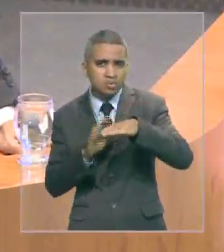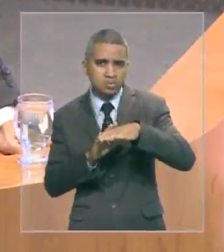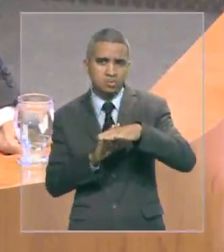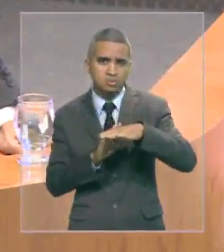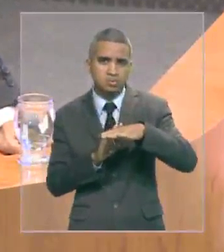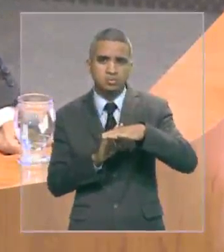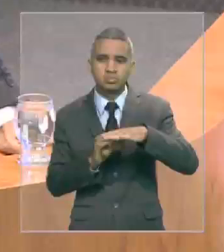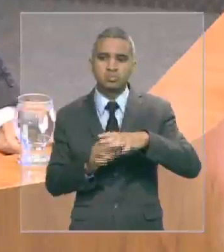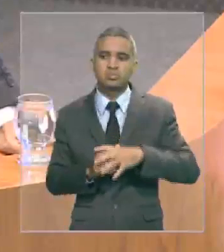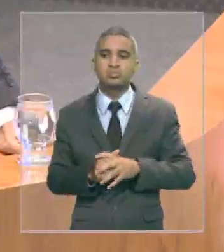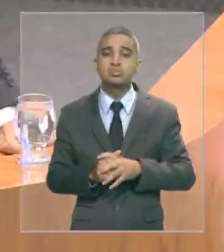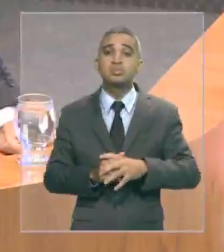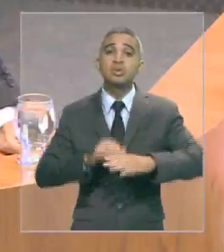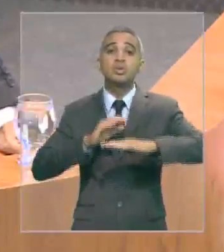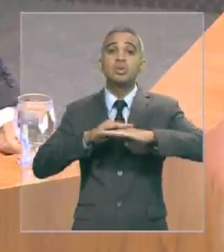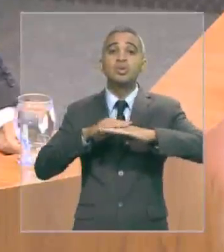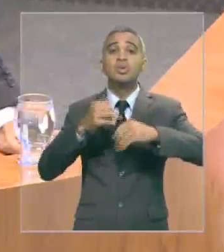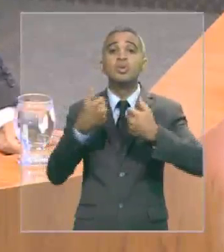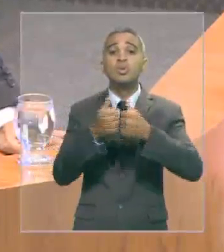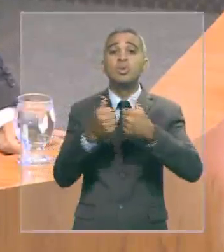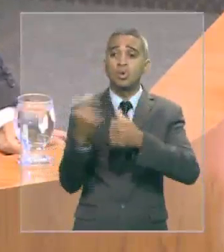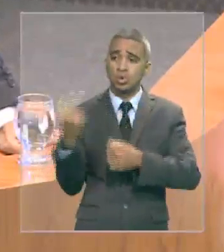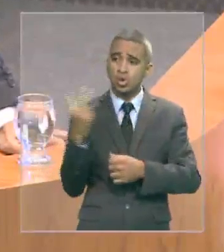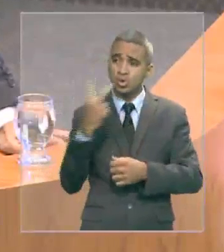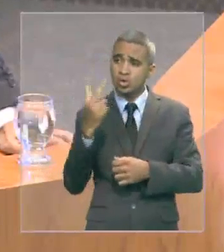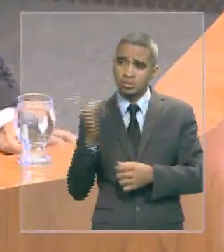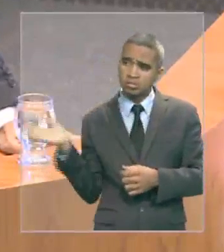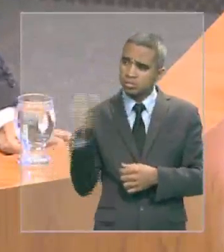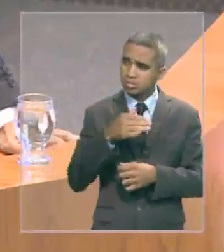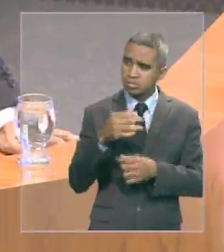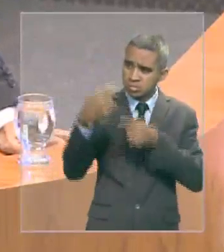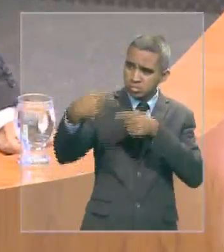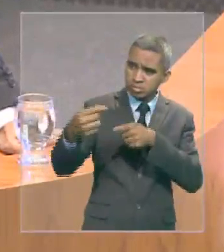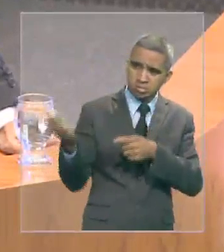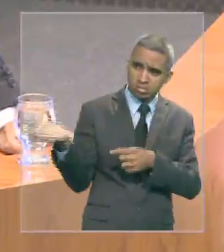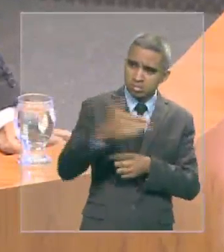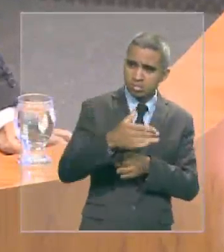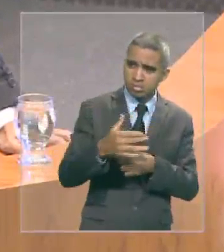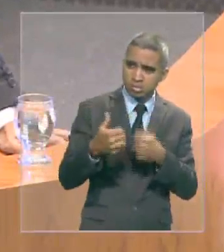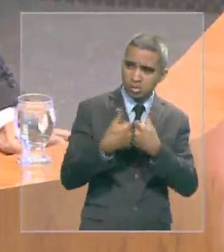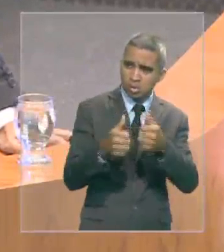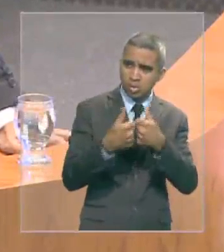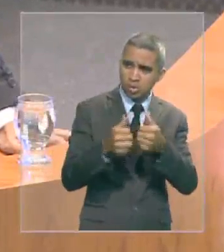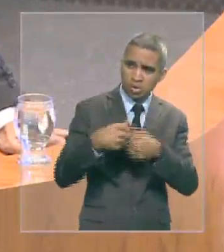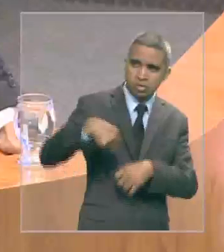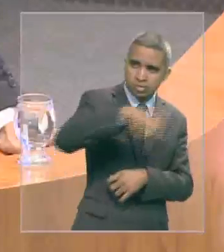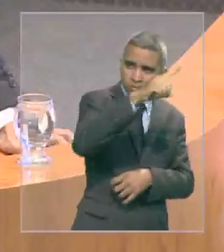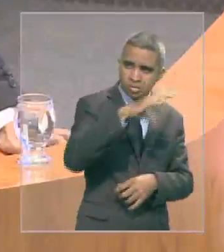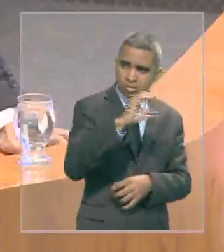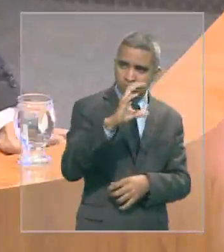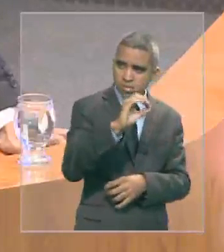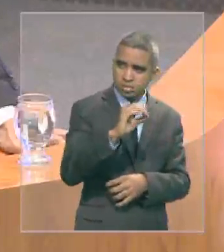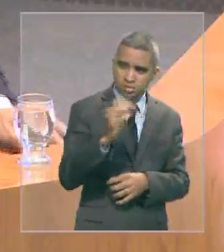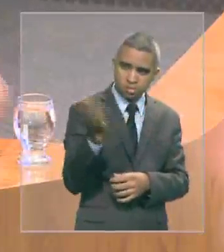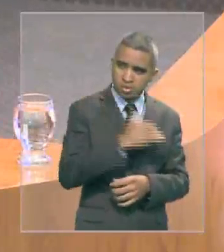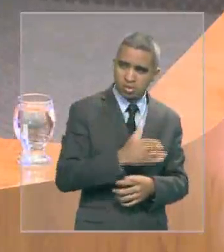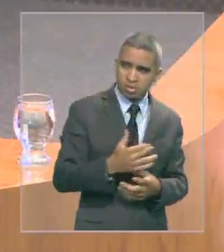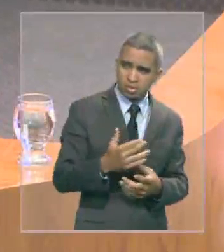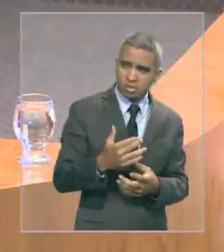Vamos descer para a cidade operária. Nós dois. Vamos agora. Pegar um ônibus. Vamos agora.